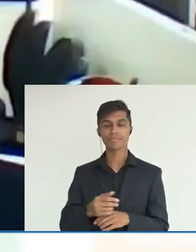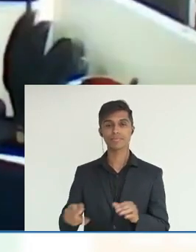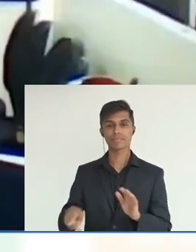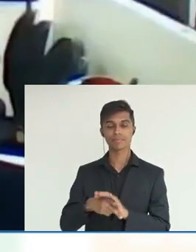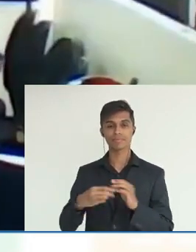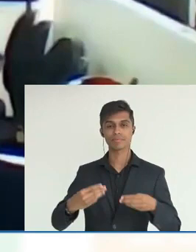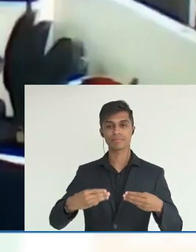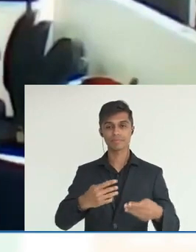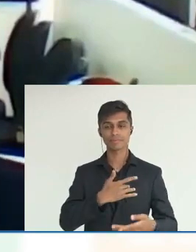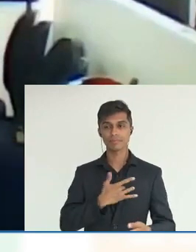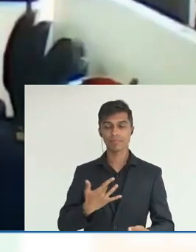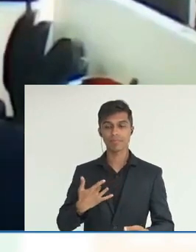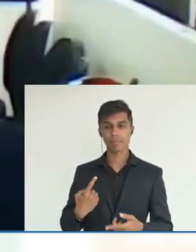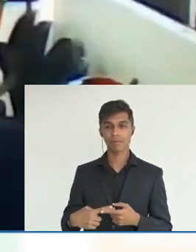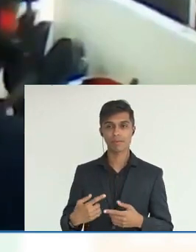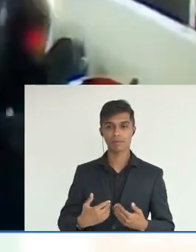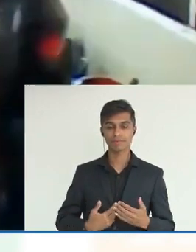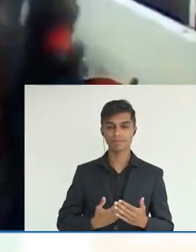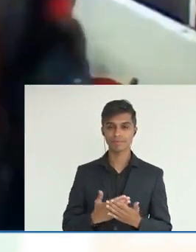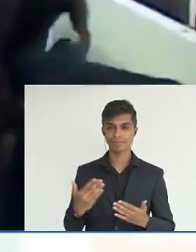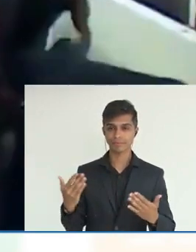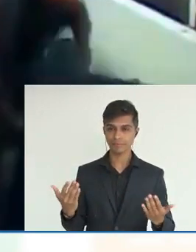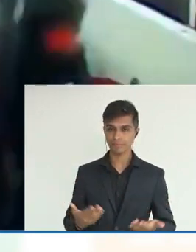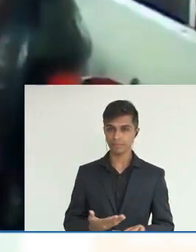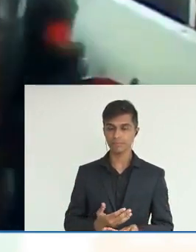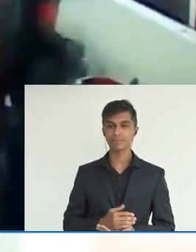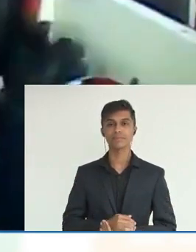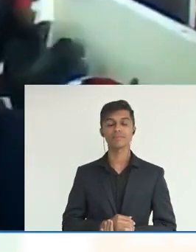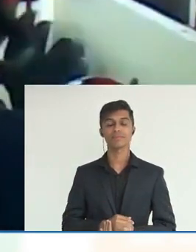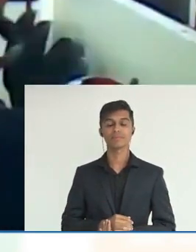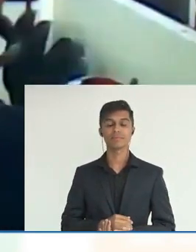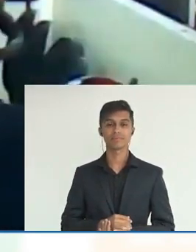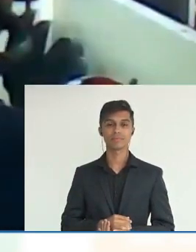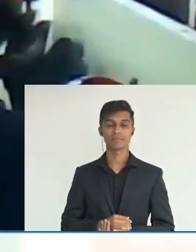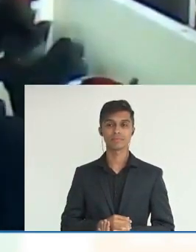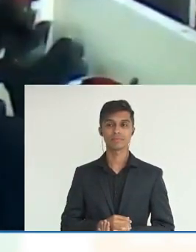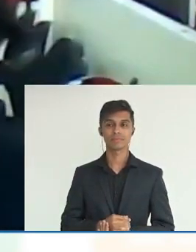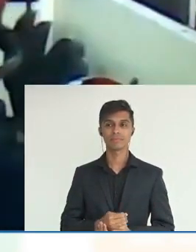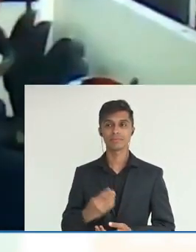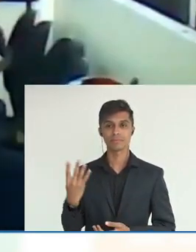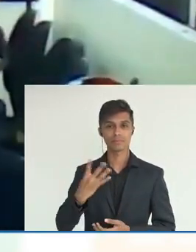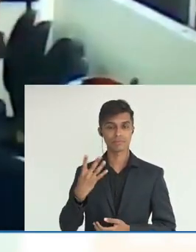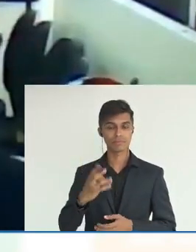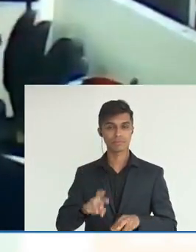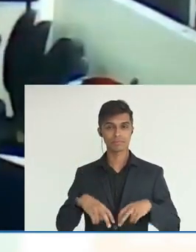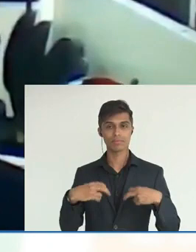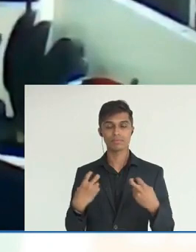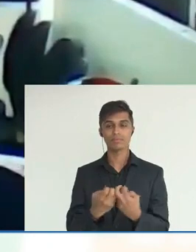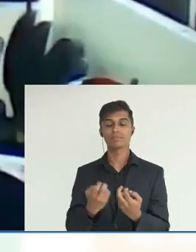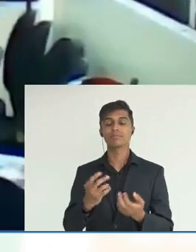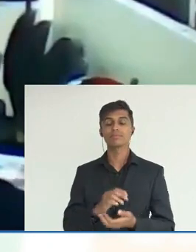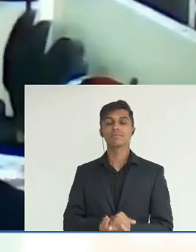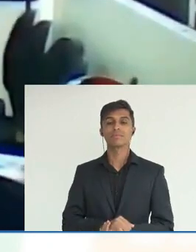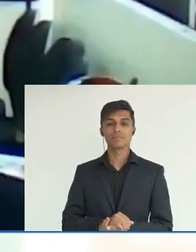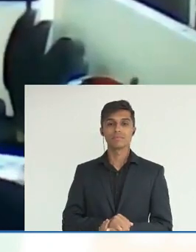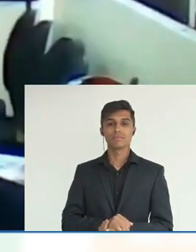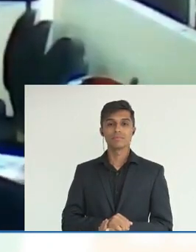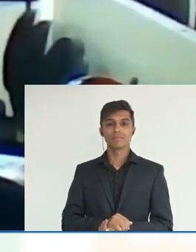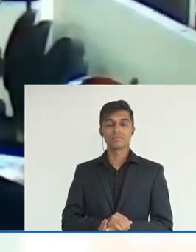por a iniciativa, né, pela promoção desse 4º Seminário Nacional de Vigilância e Saúde